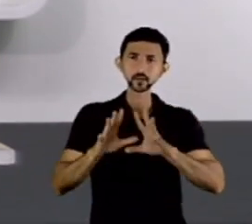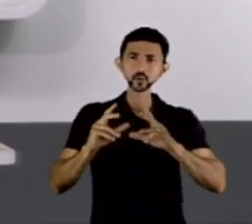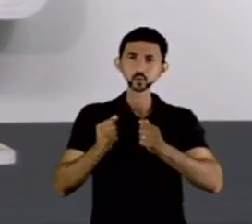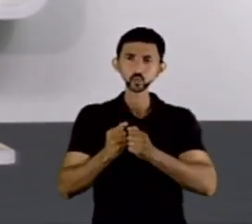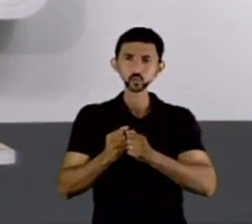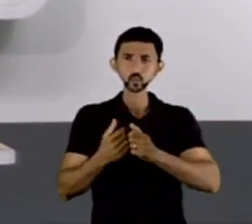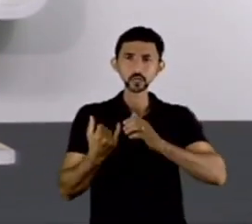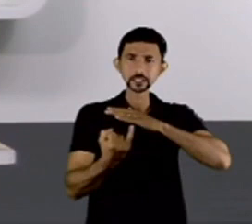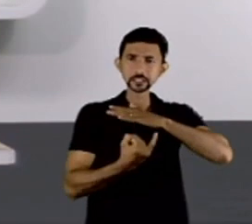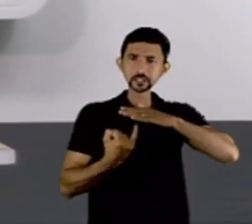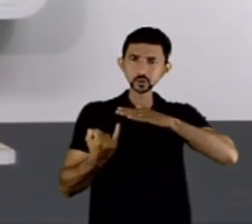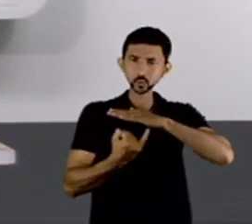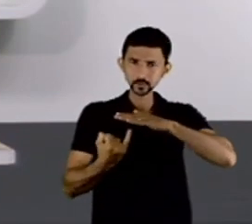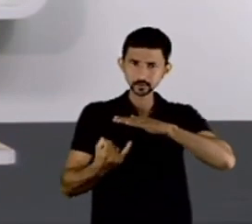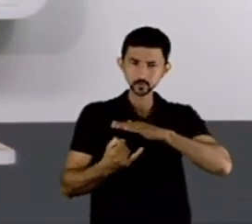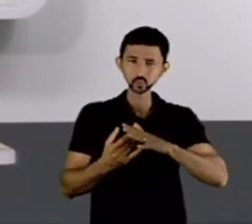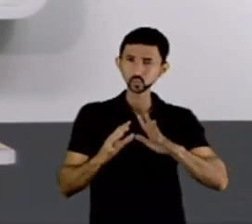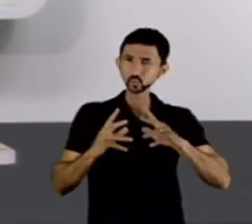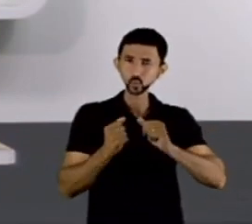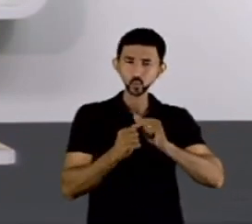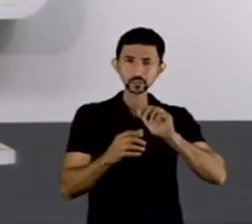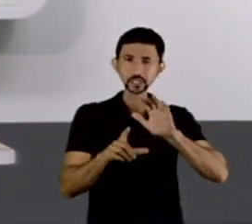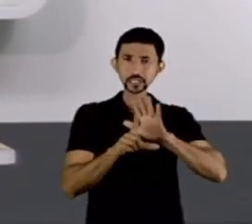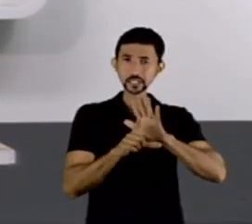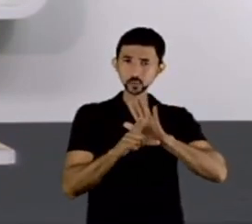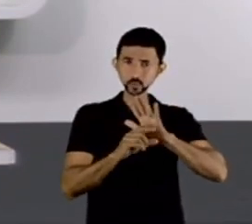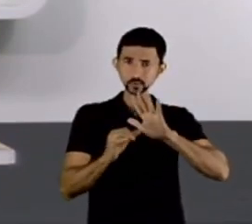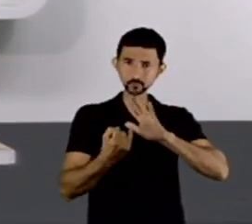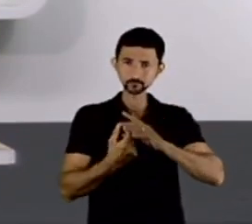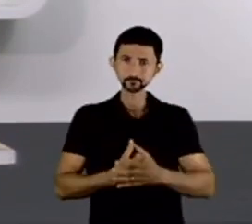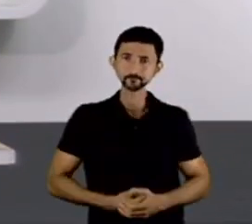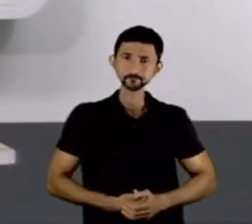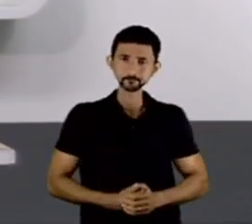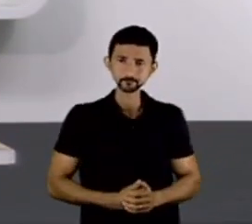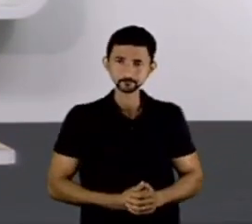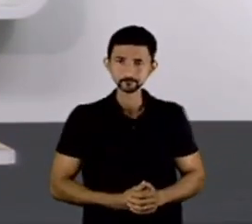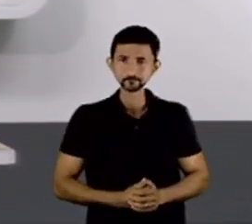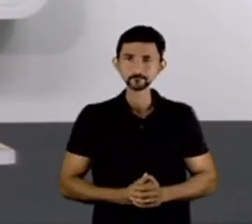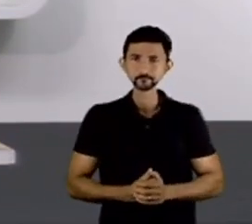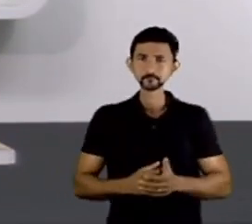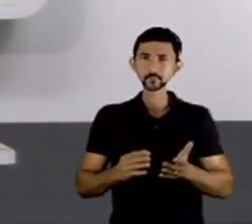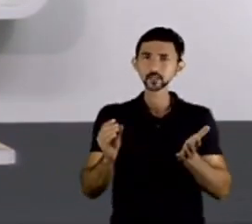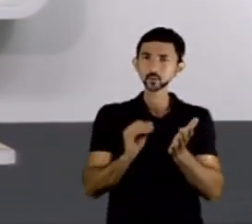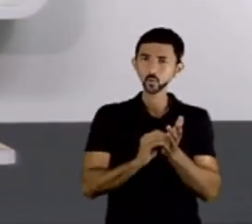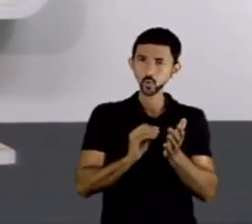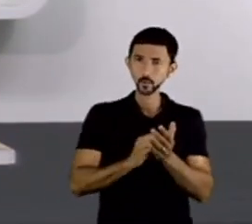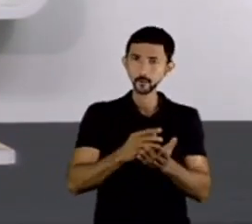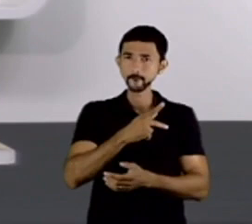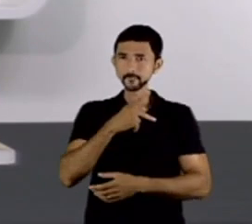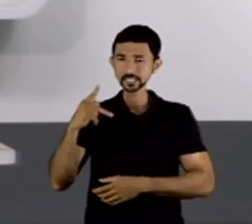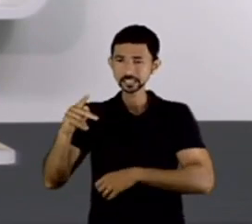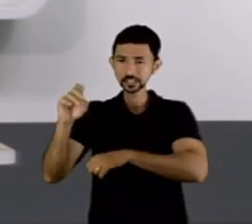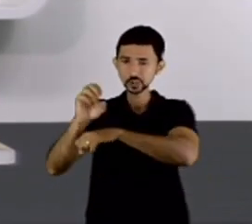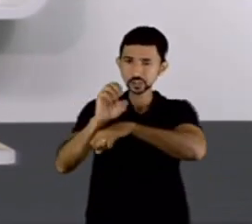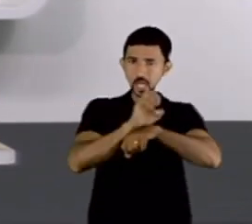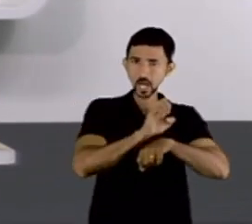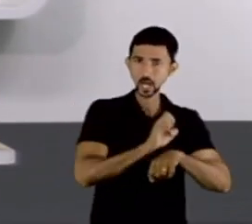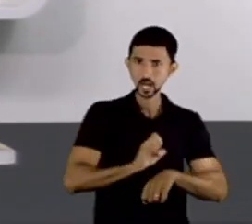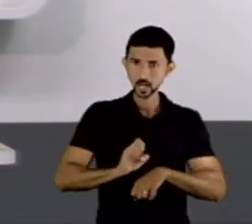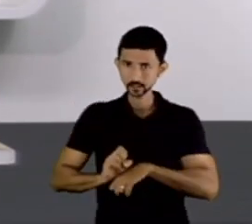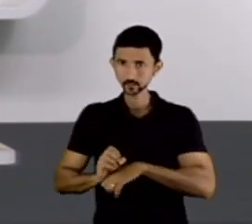as instituições legislativas, tá? Ele coloca no lugar dos presidentes de Estado, que